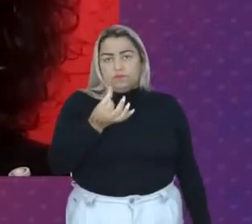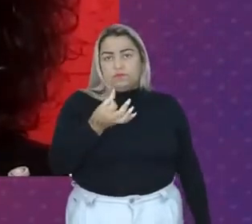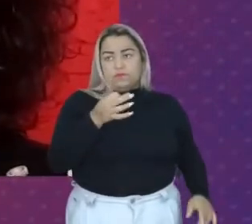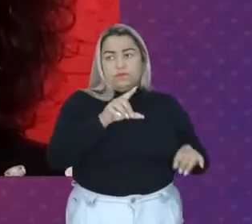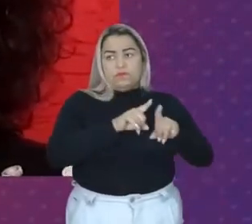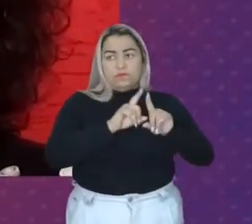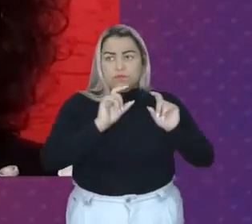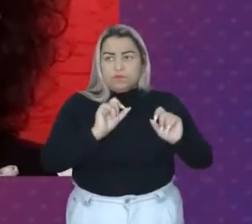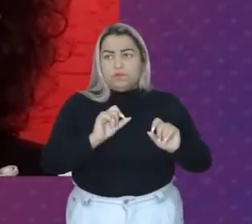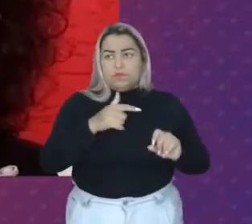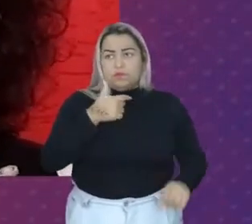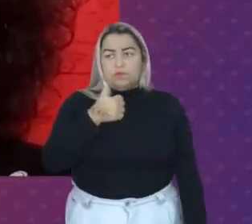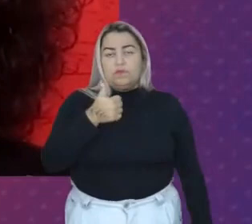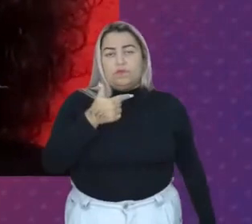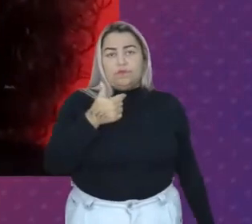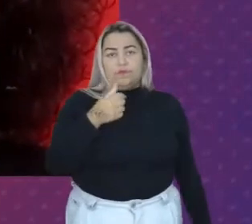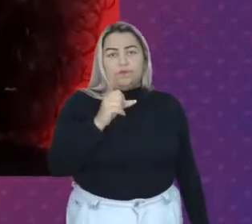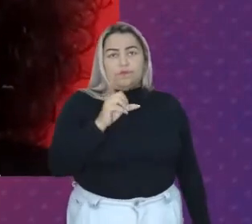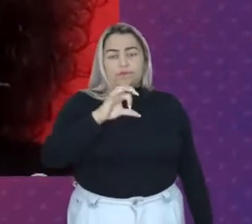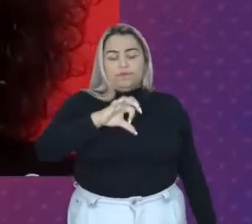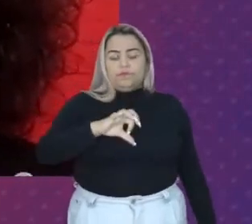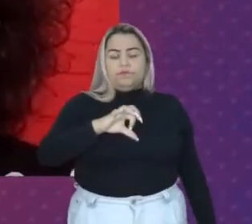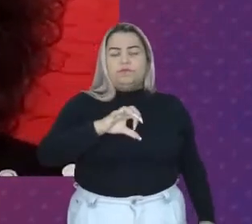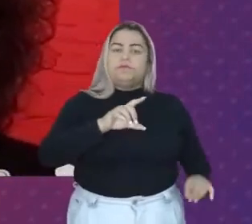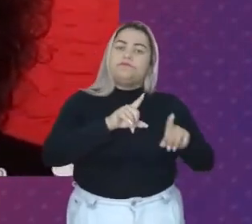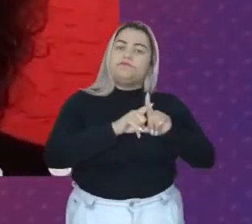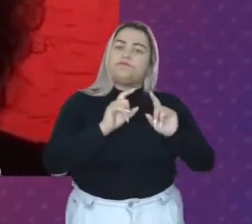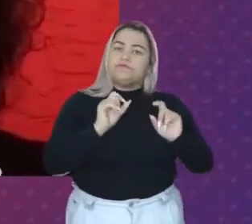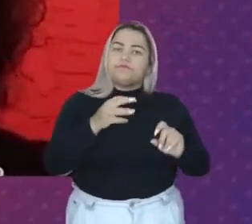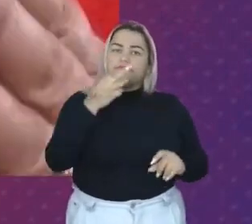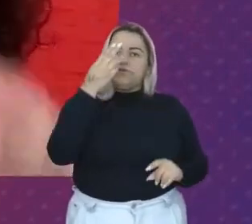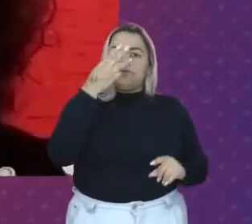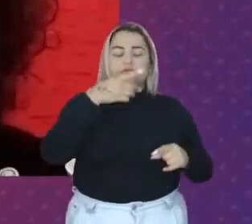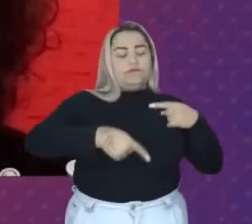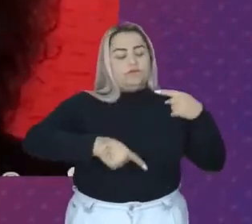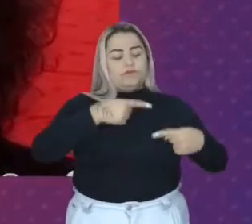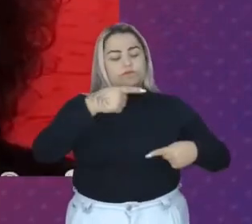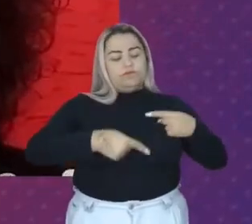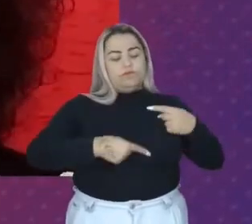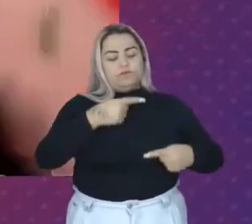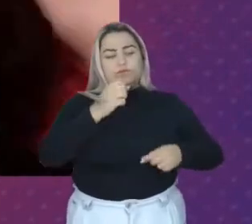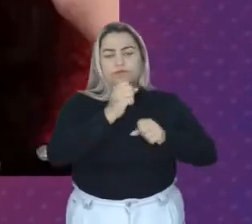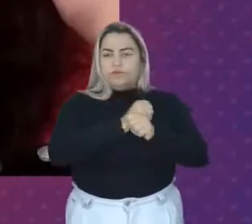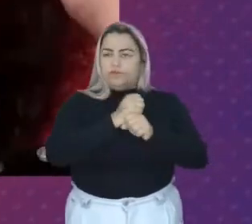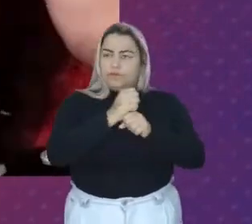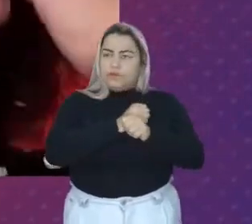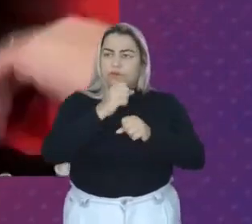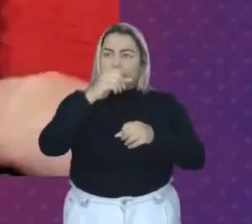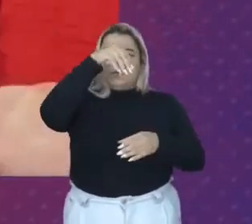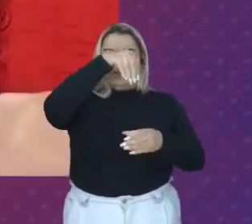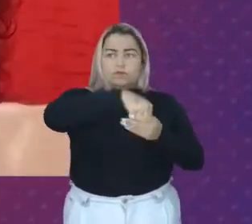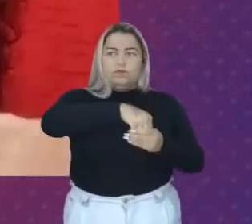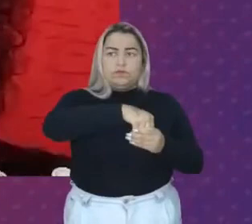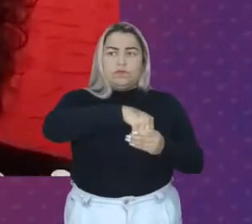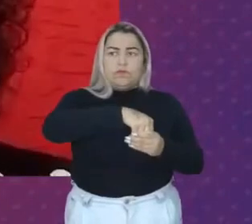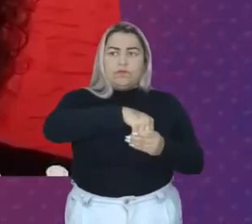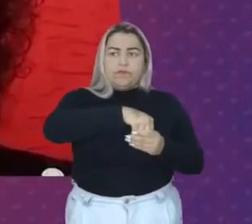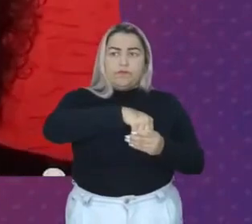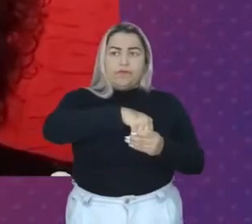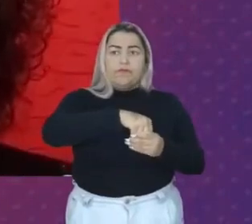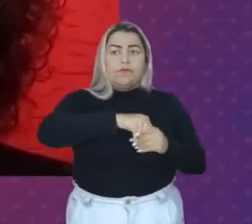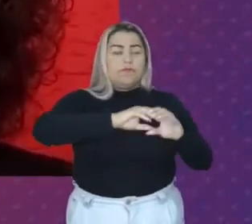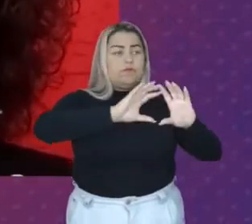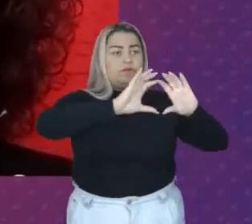OIT pautar 2017, 18 e 19, foram 3 anos de debate ali, né, dentro da